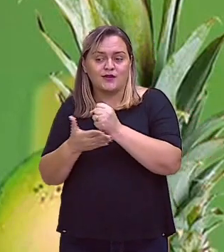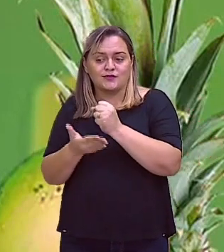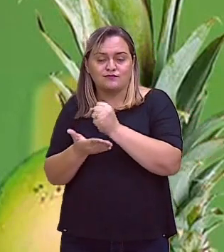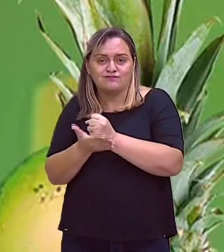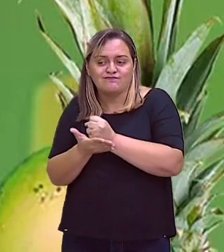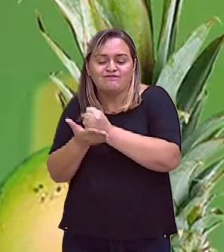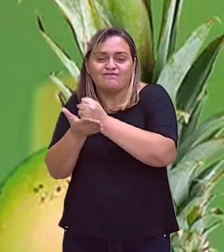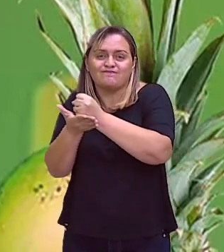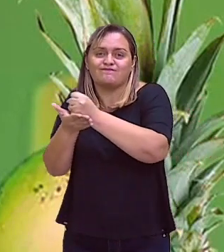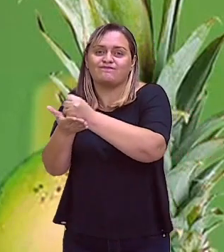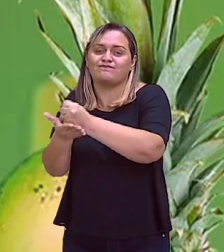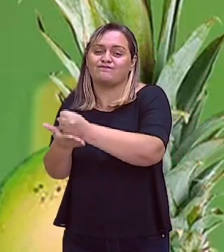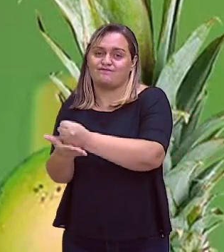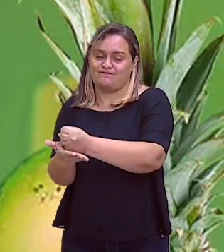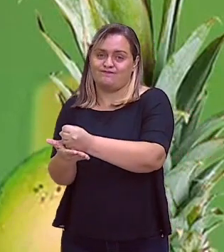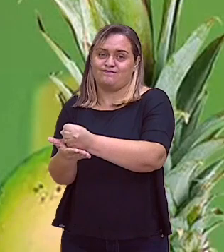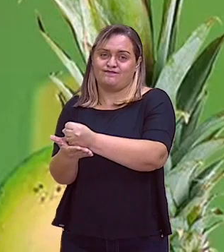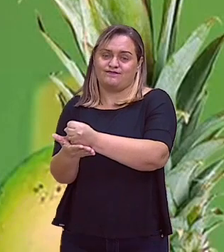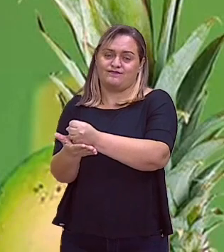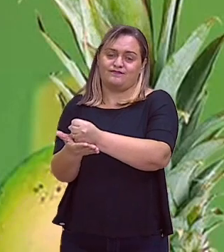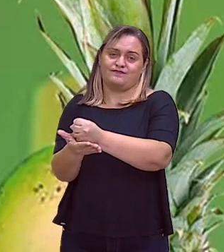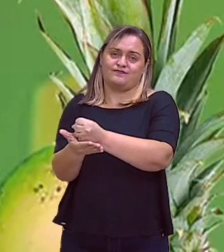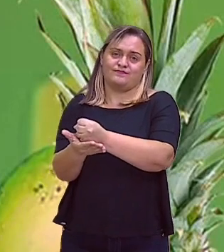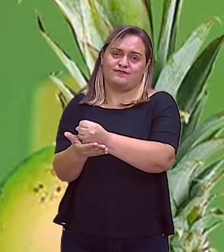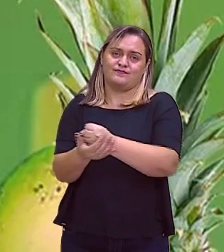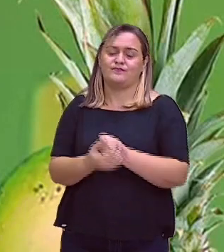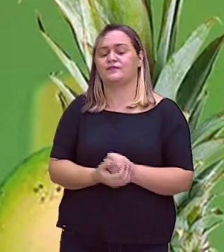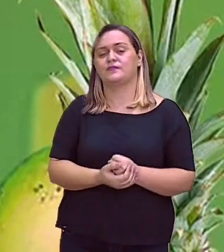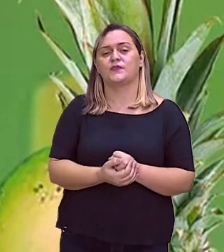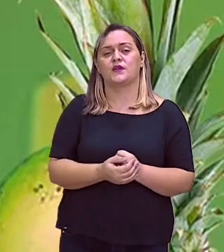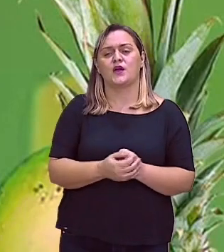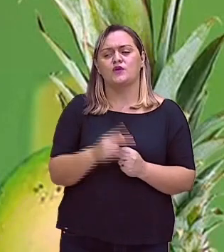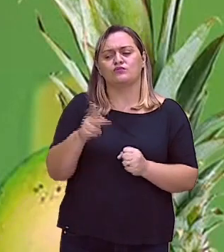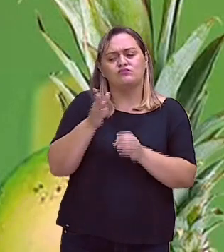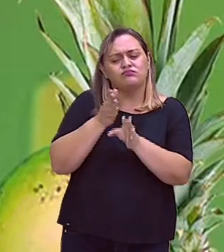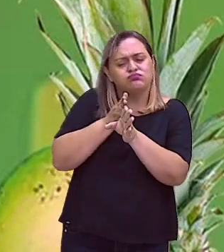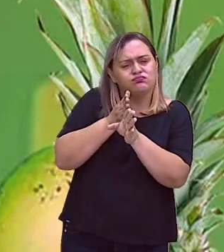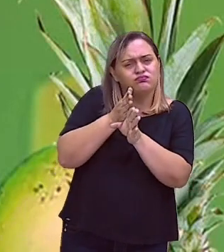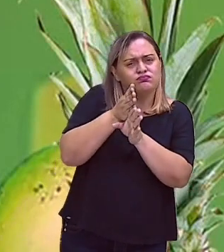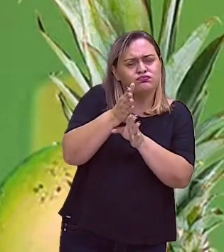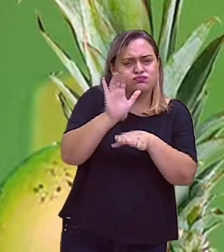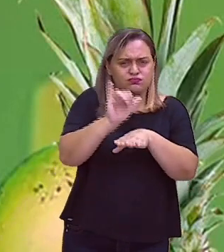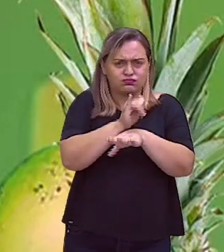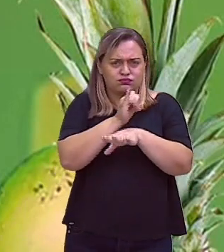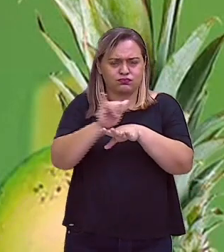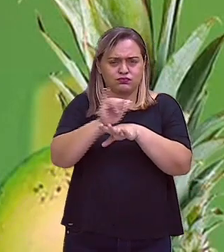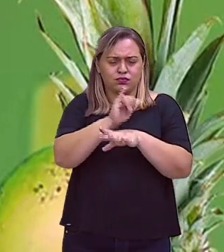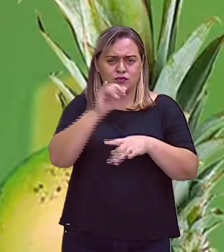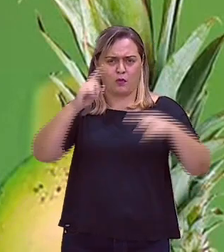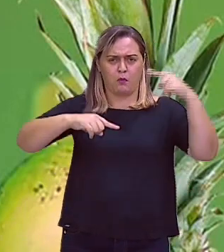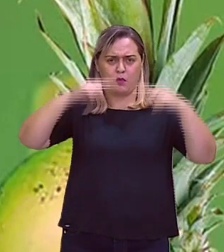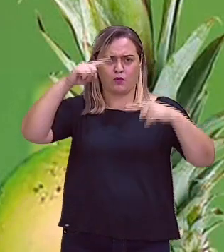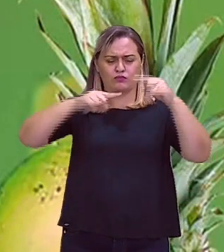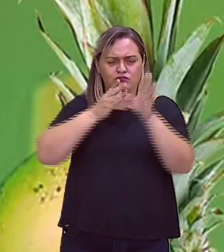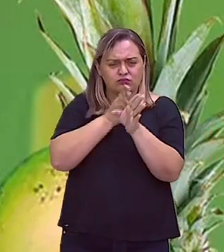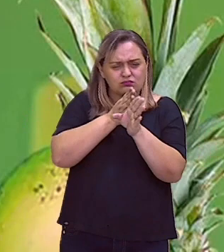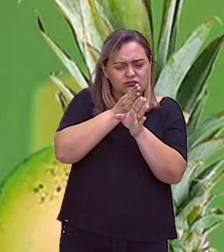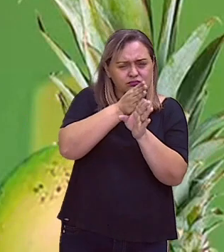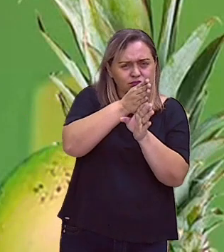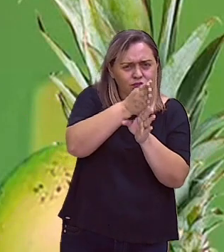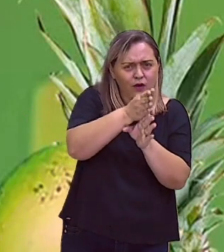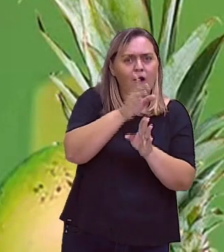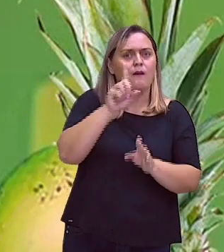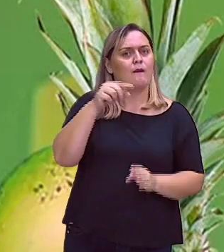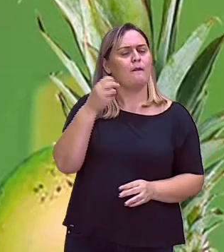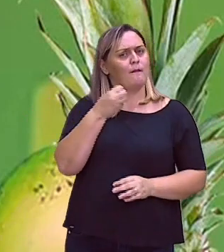base política e militar esse reajuste na estratégia política de Vargas foi muito bem